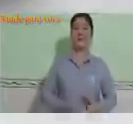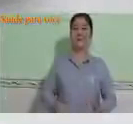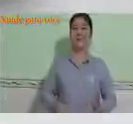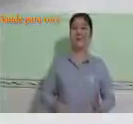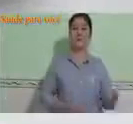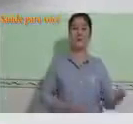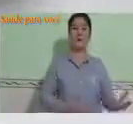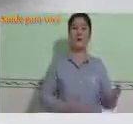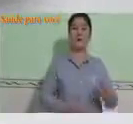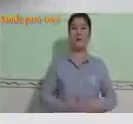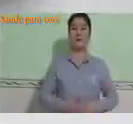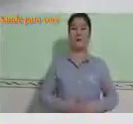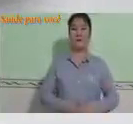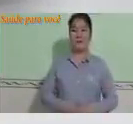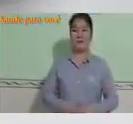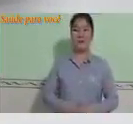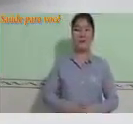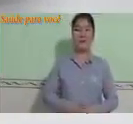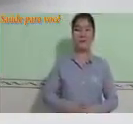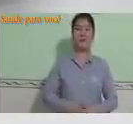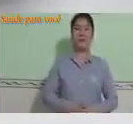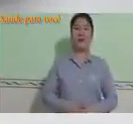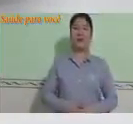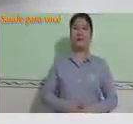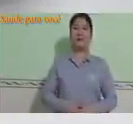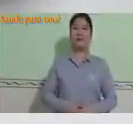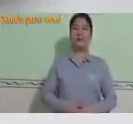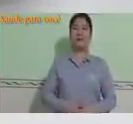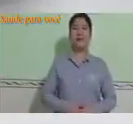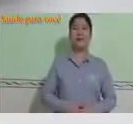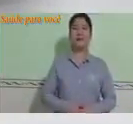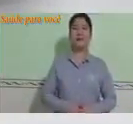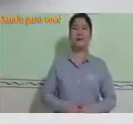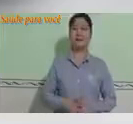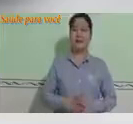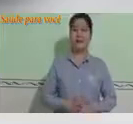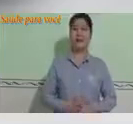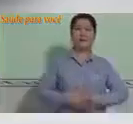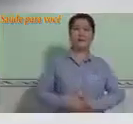relembrar aos poucos o acontecimento e lidar melhor com a situação.